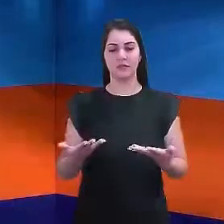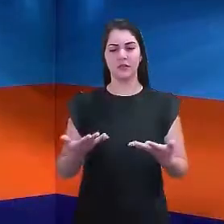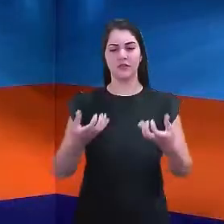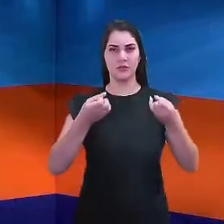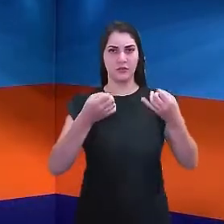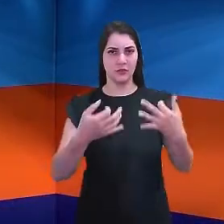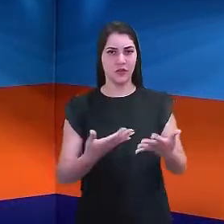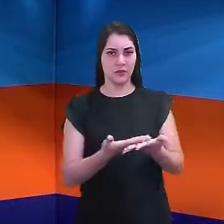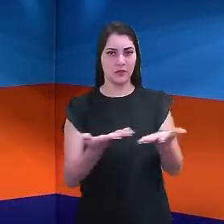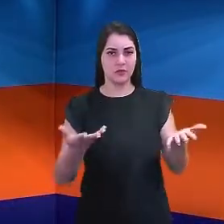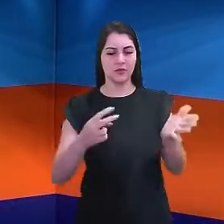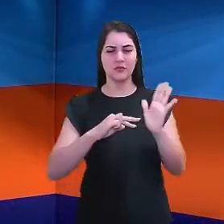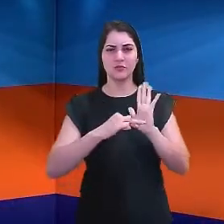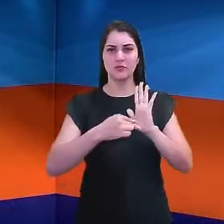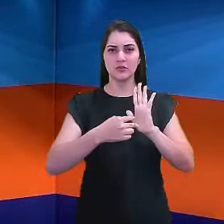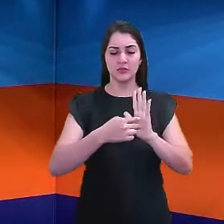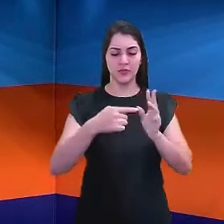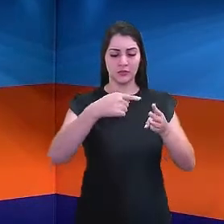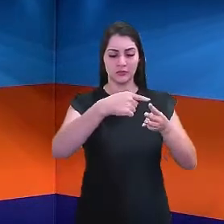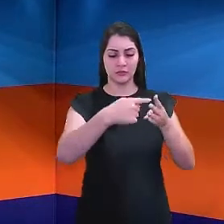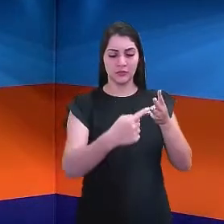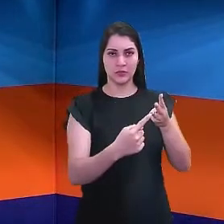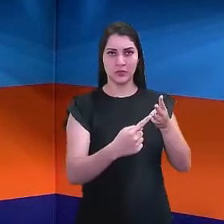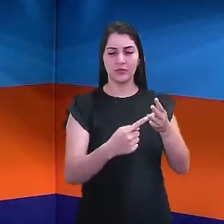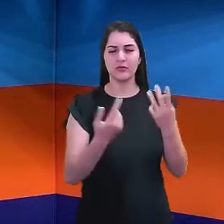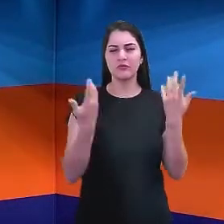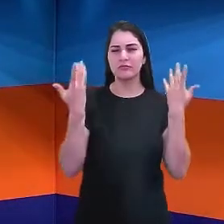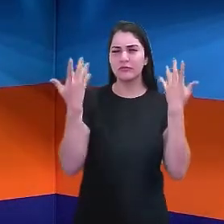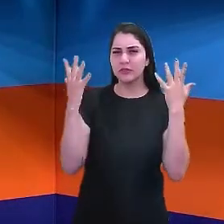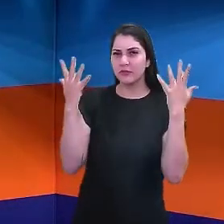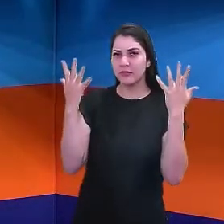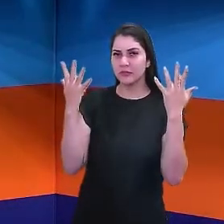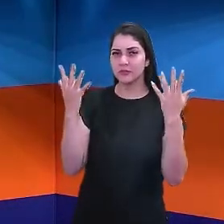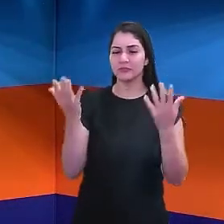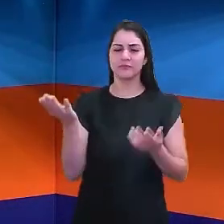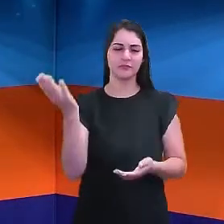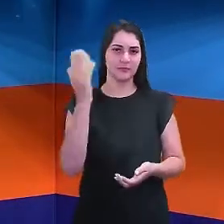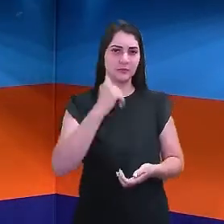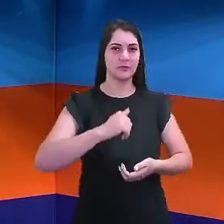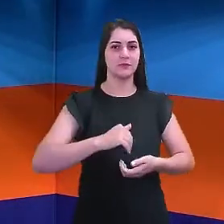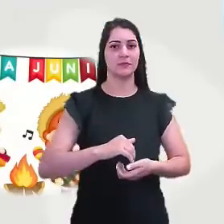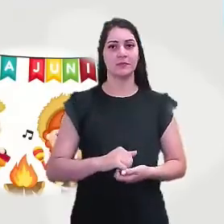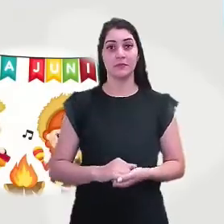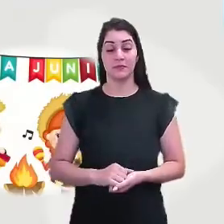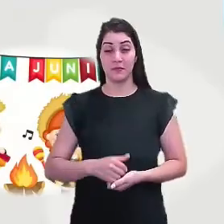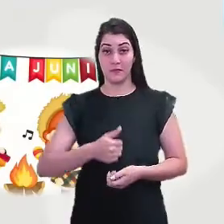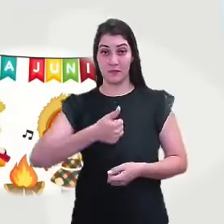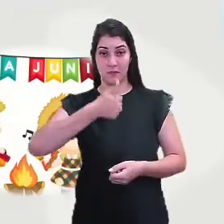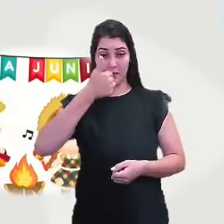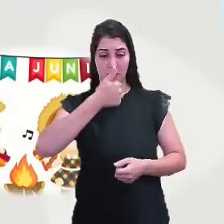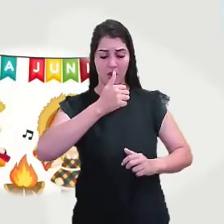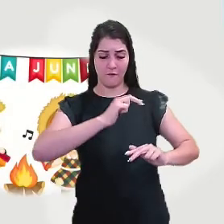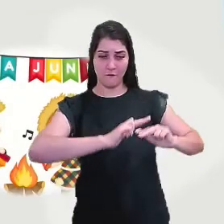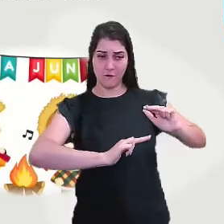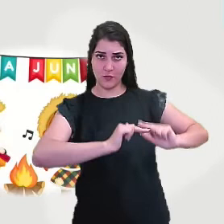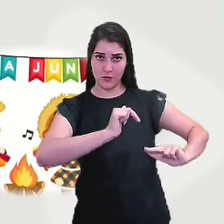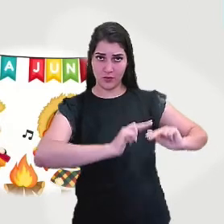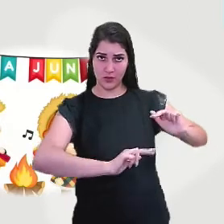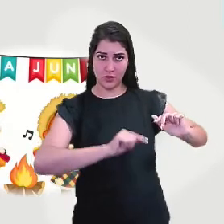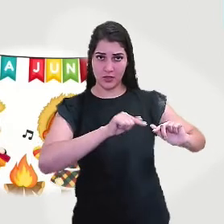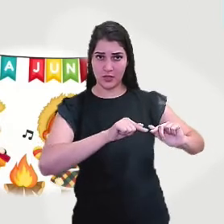para vocês o significado deles 3 perante as festas. Vamos lá? Primeiro, a fogueira. A